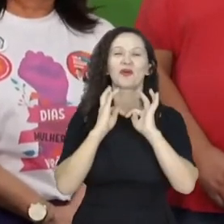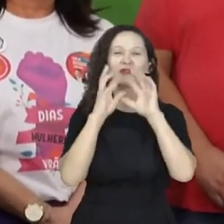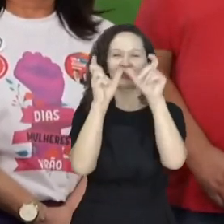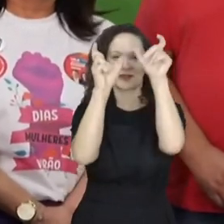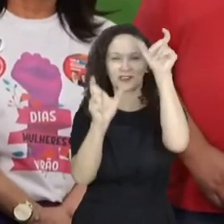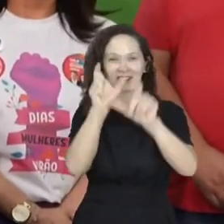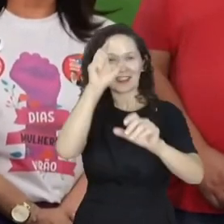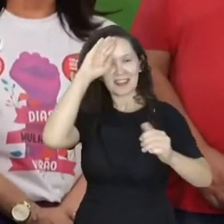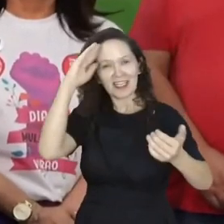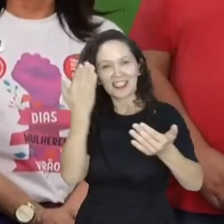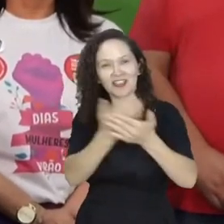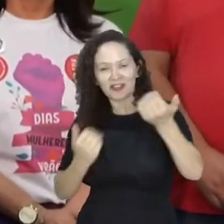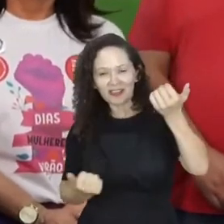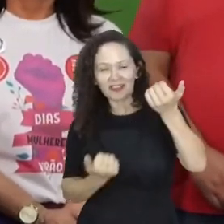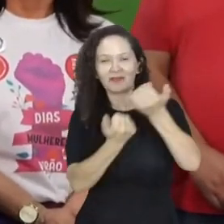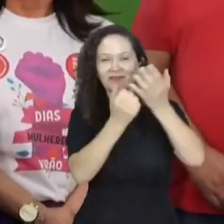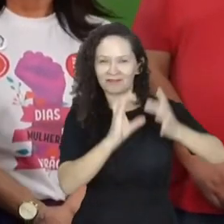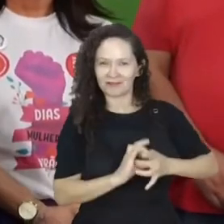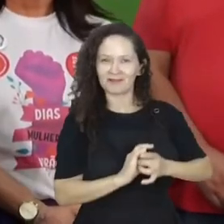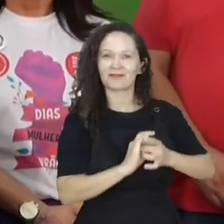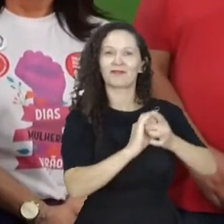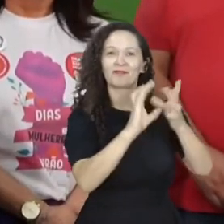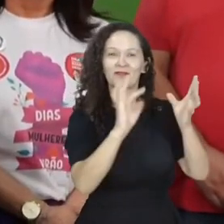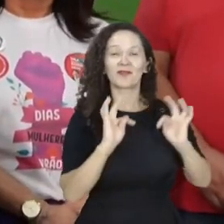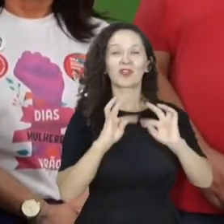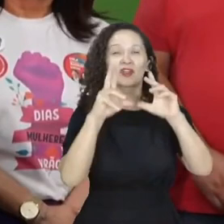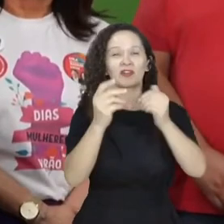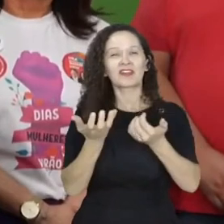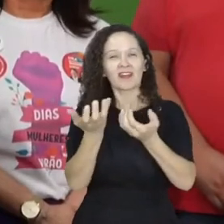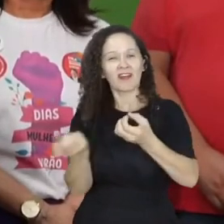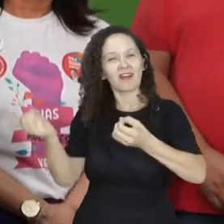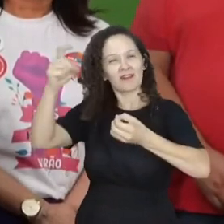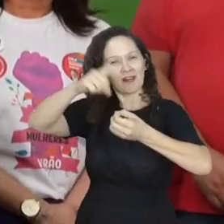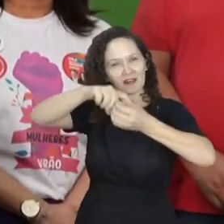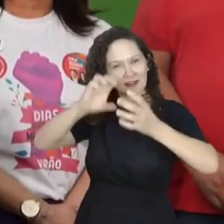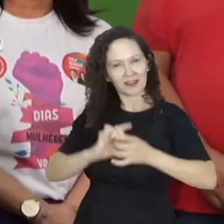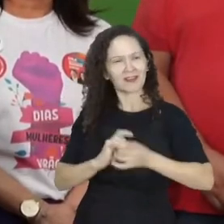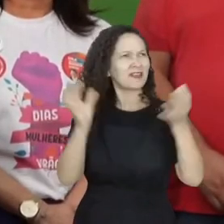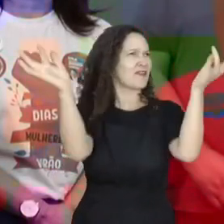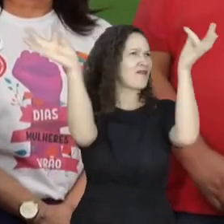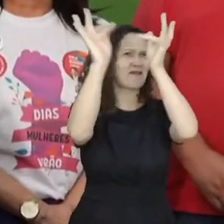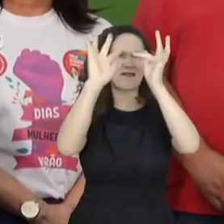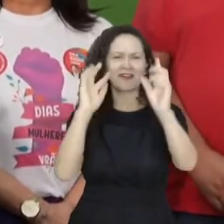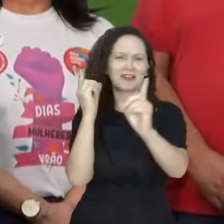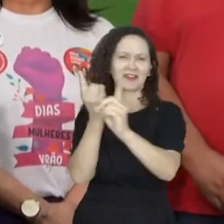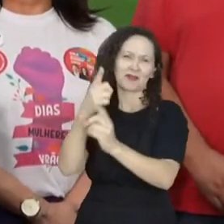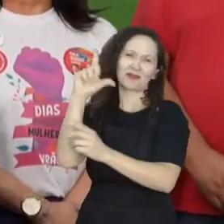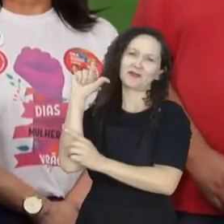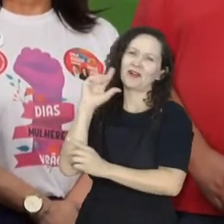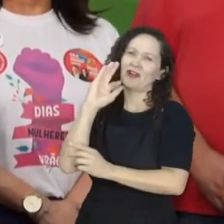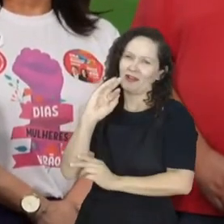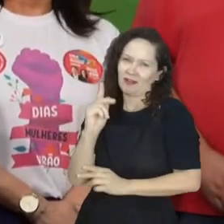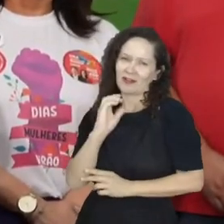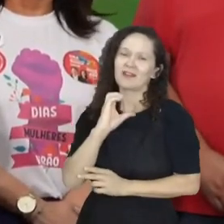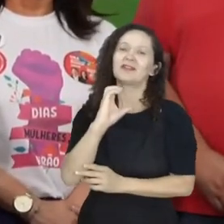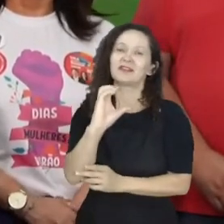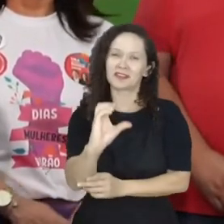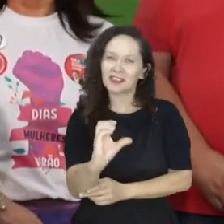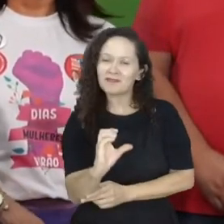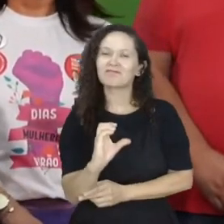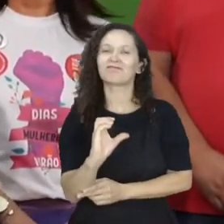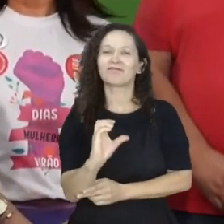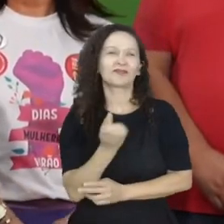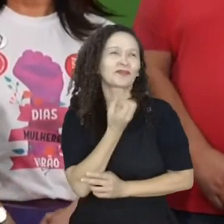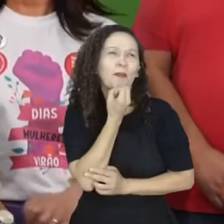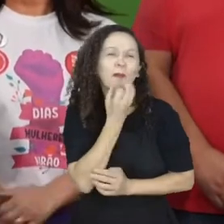são democratas e todos aqueles que querem recuperar a democracia. Então, eu fiquei feliz do encontro com o Fernando Henrique Cardoso. Foi muito